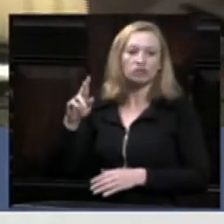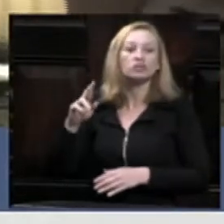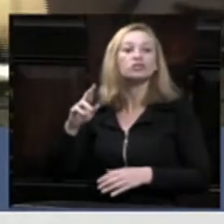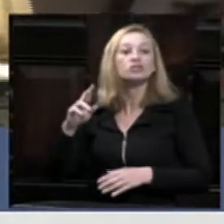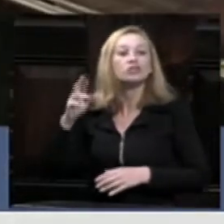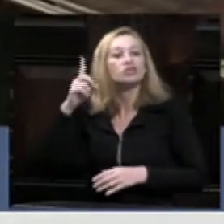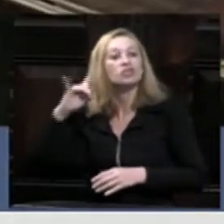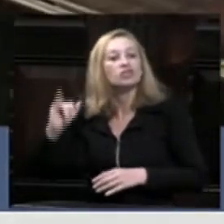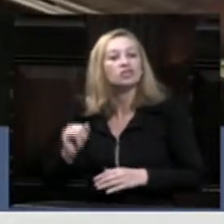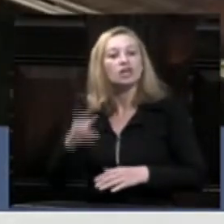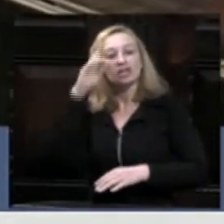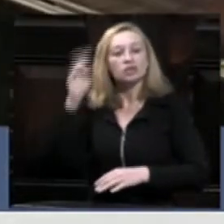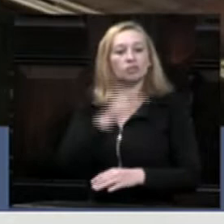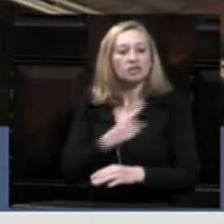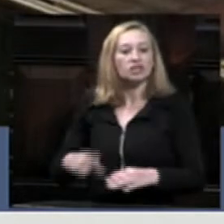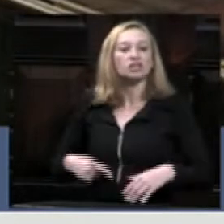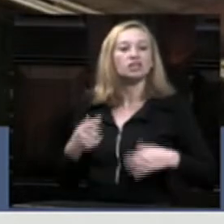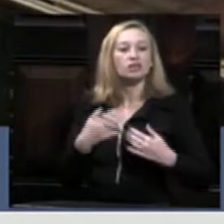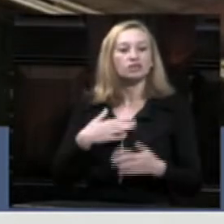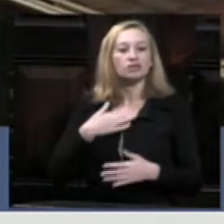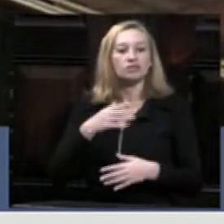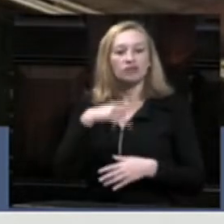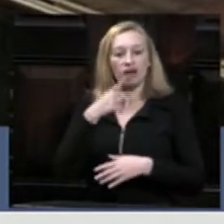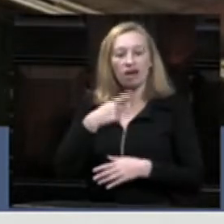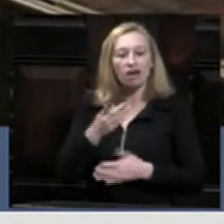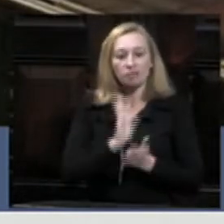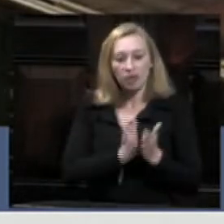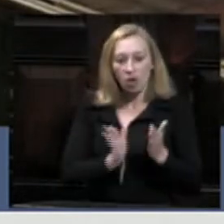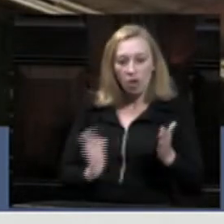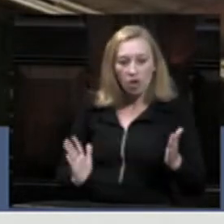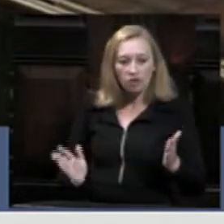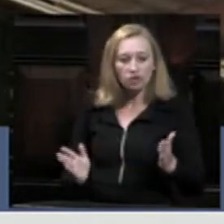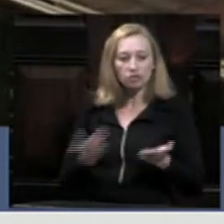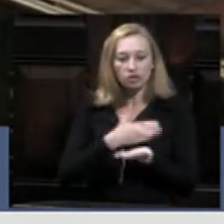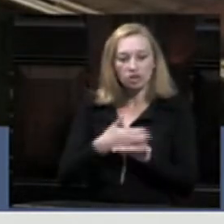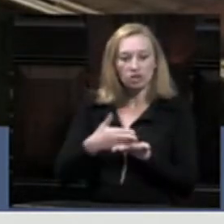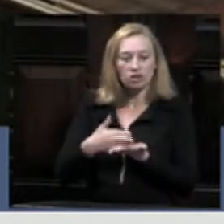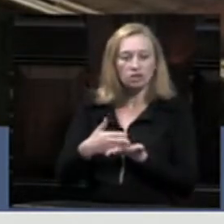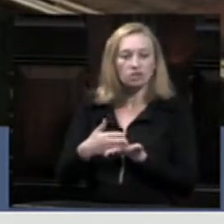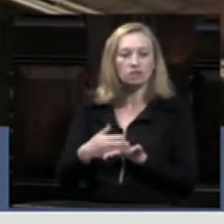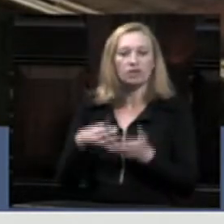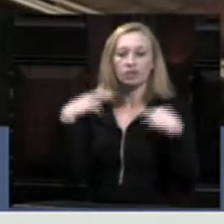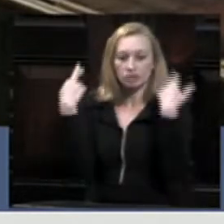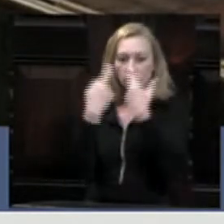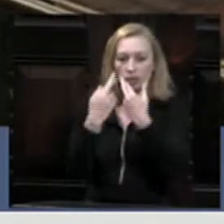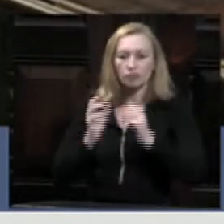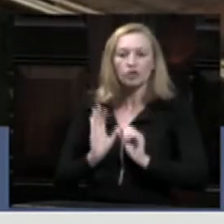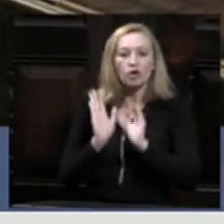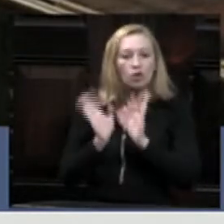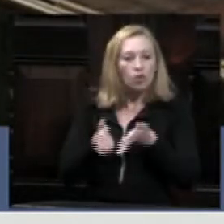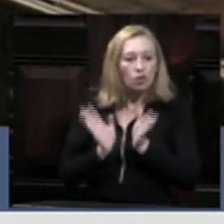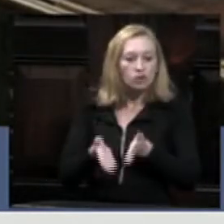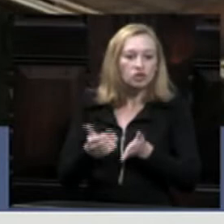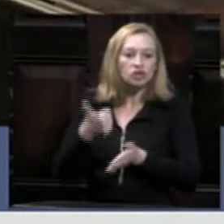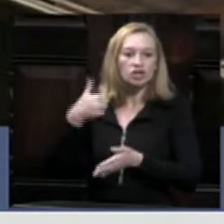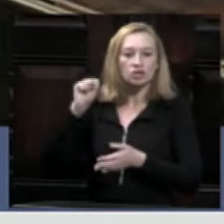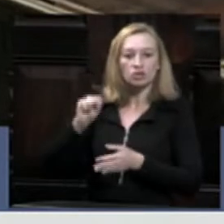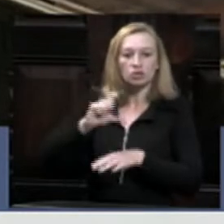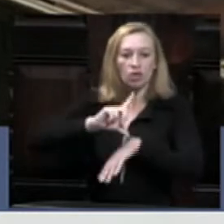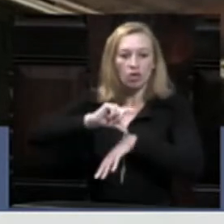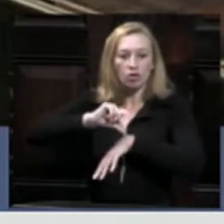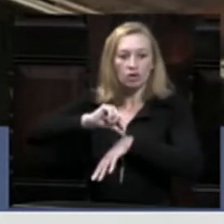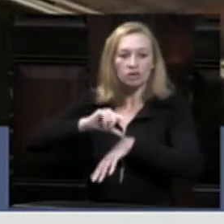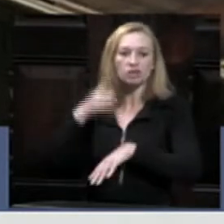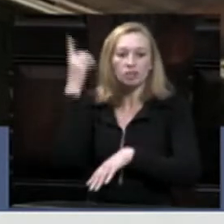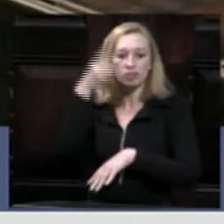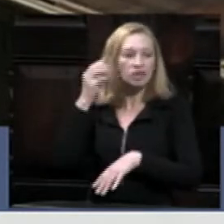Valdeque Carneiro. Senhor presidente, eu faço questão de fazer essa questão de ordem aqui no início da sessão. Hoje, às 18 horas,